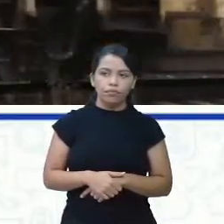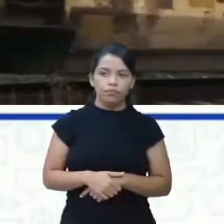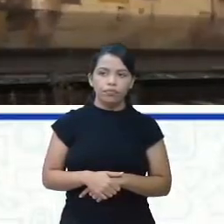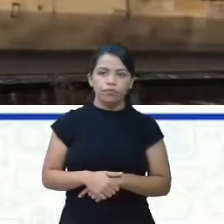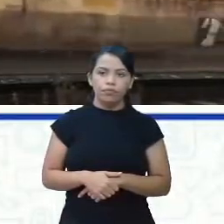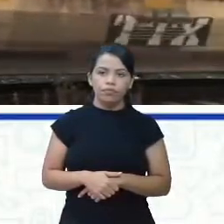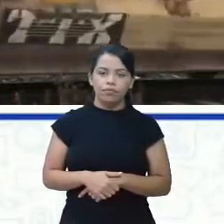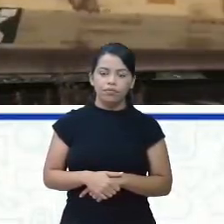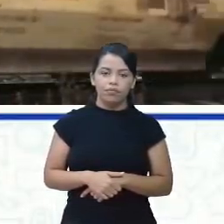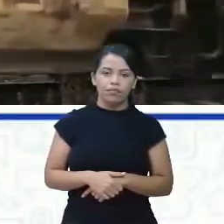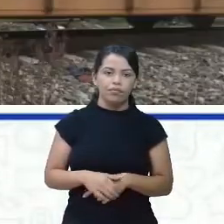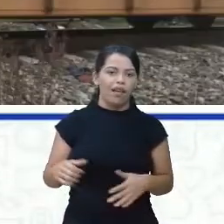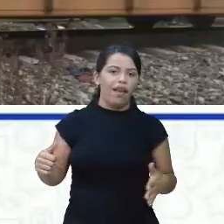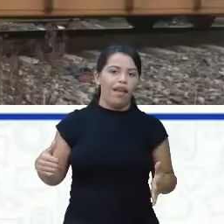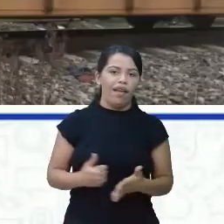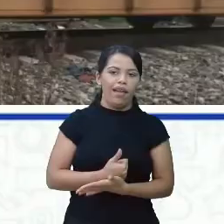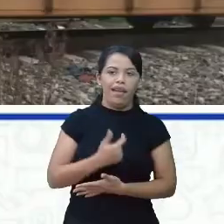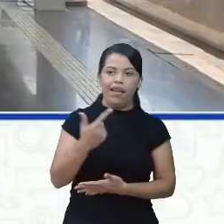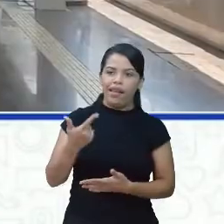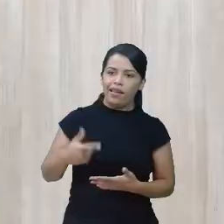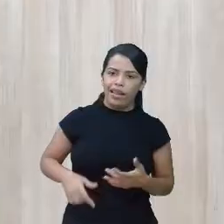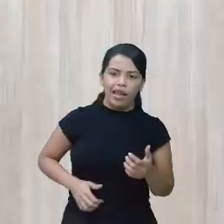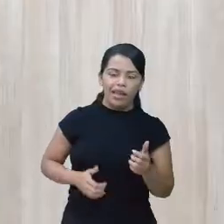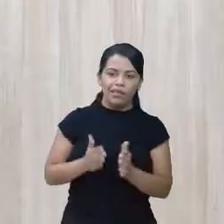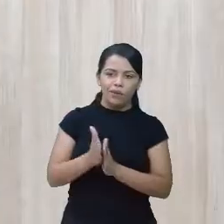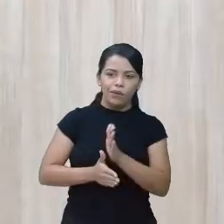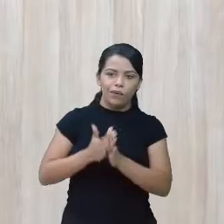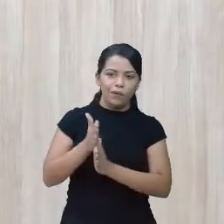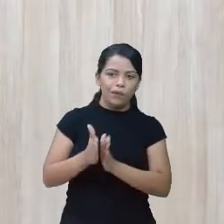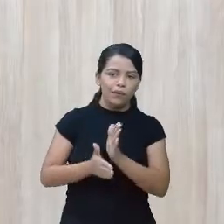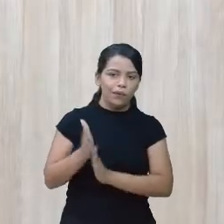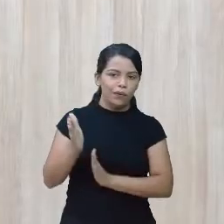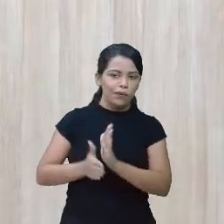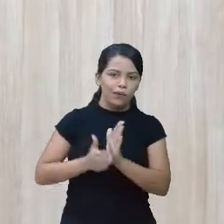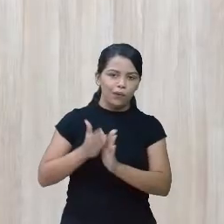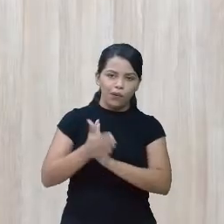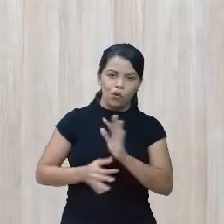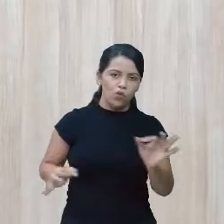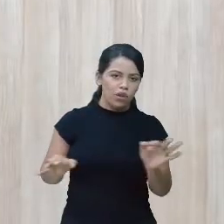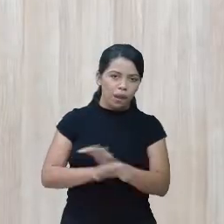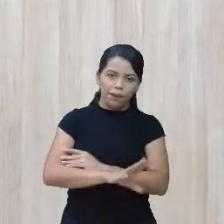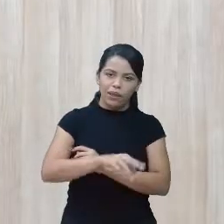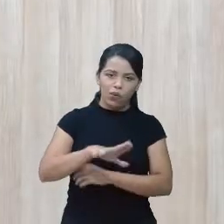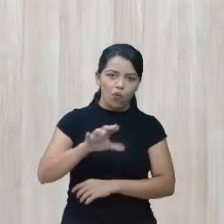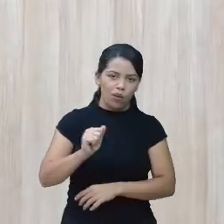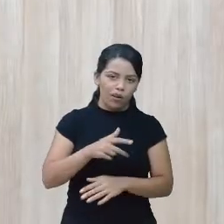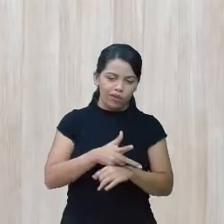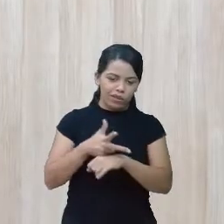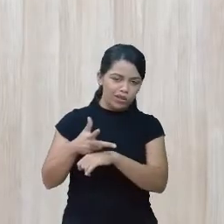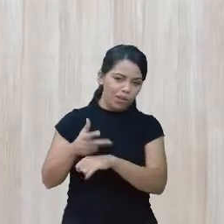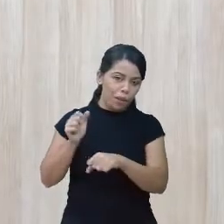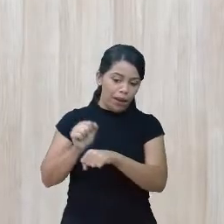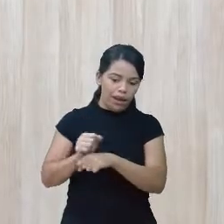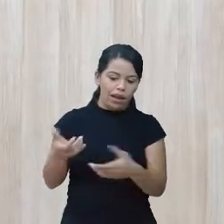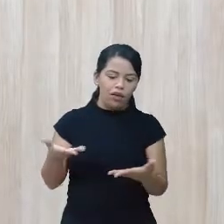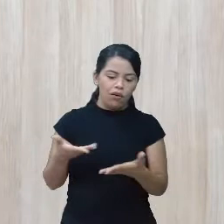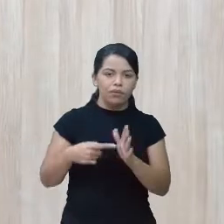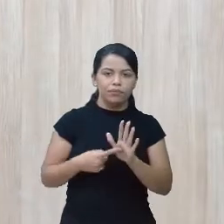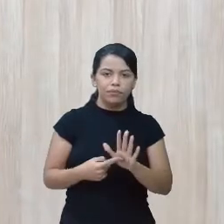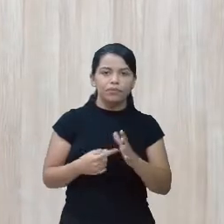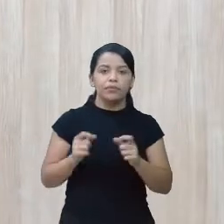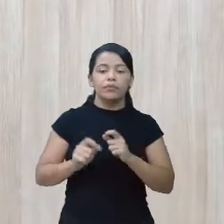Eita, que esse trem não tem fim. Bora dar um pause aí nesse vídeo. Vejam, os